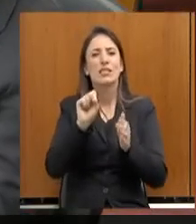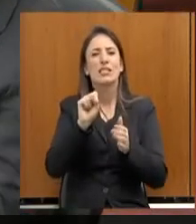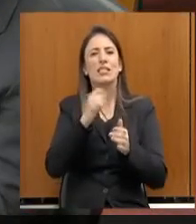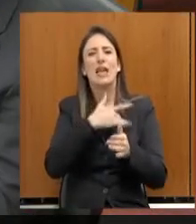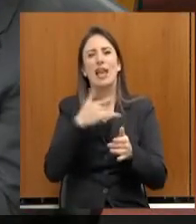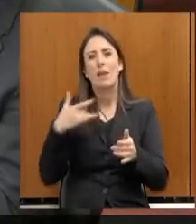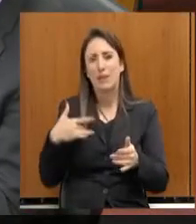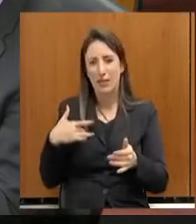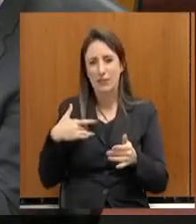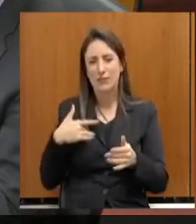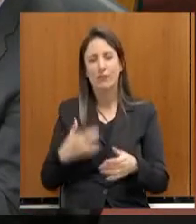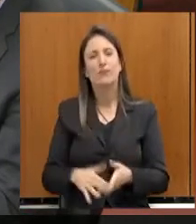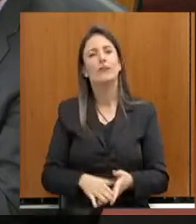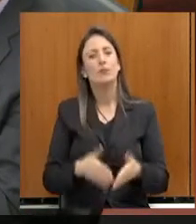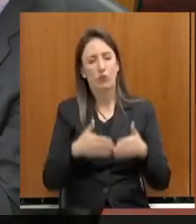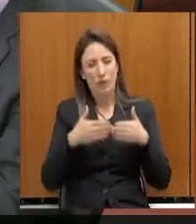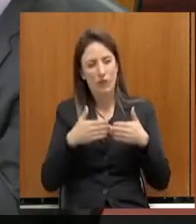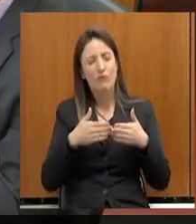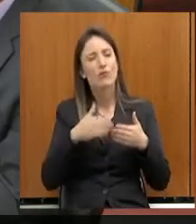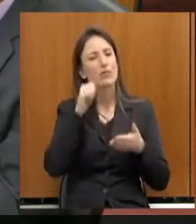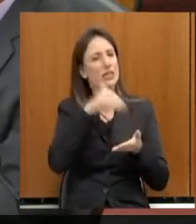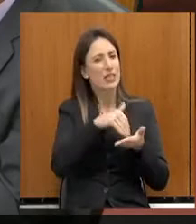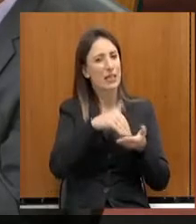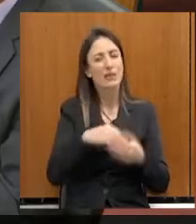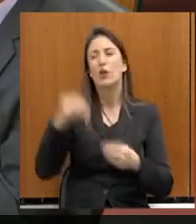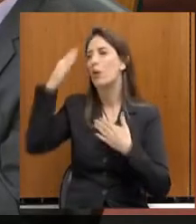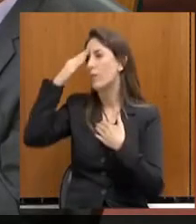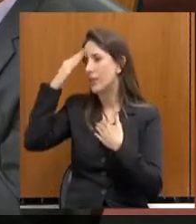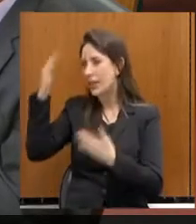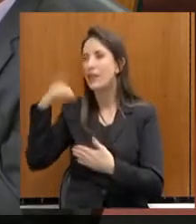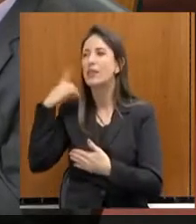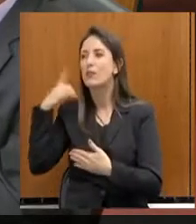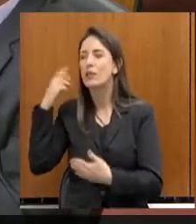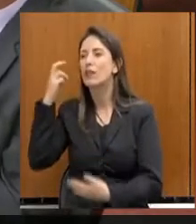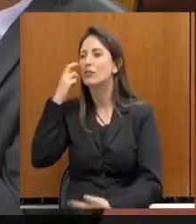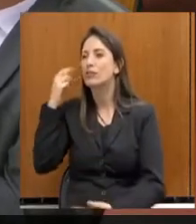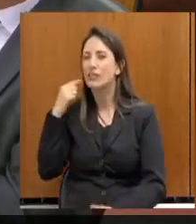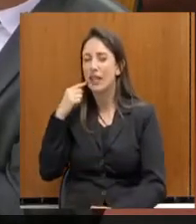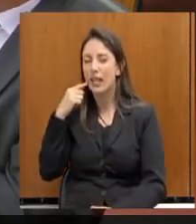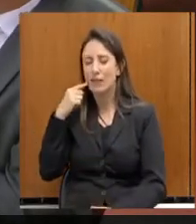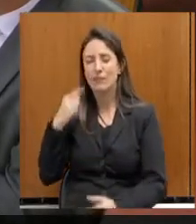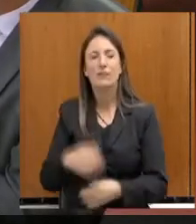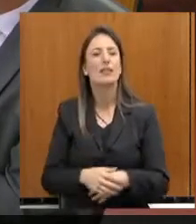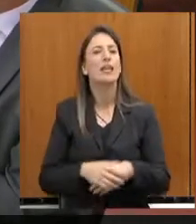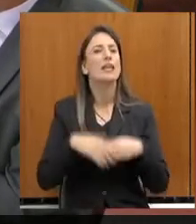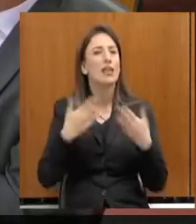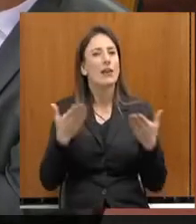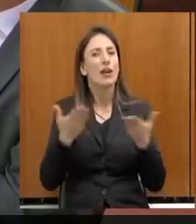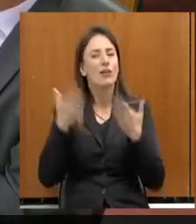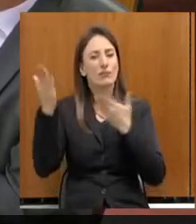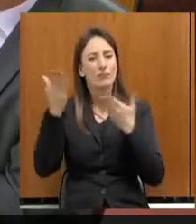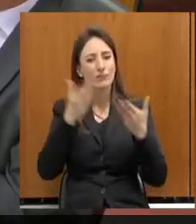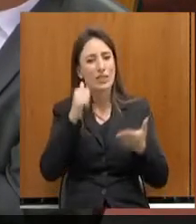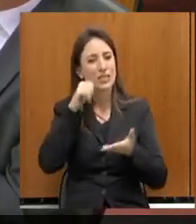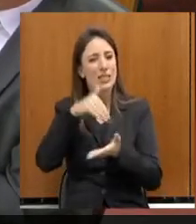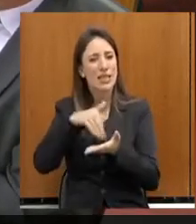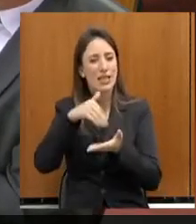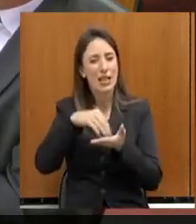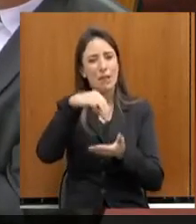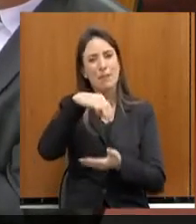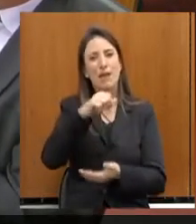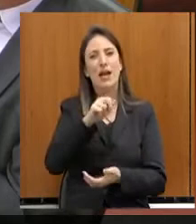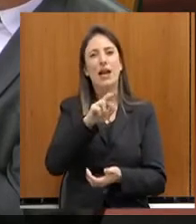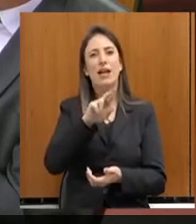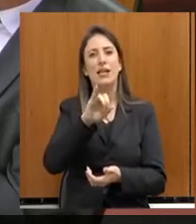obrigado Deputado Zé Guilherme eu passo palavras para a palavra ao Deputado a secretária